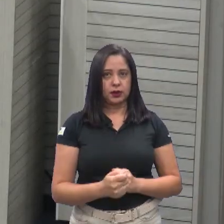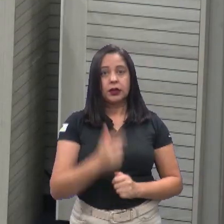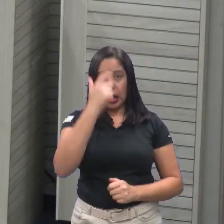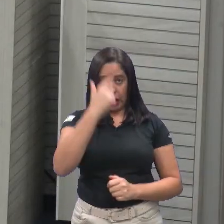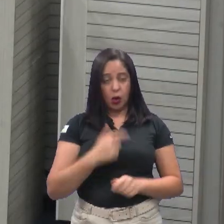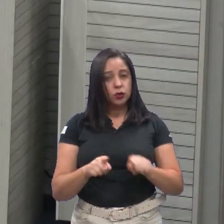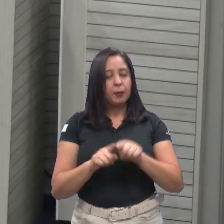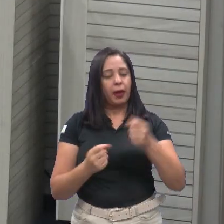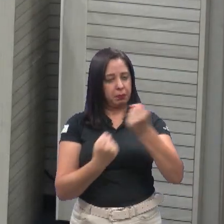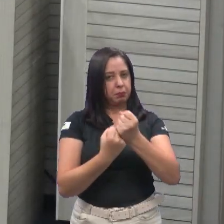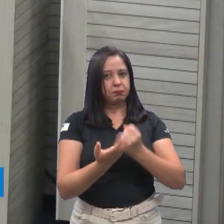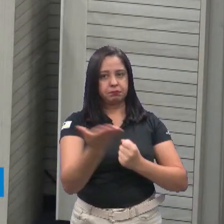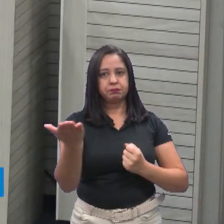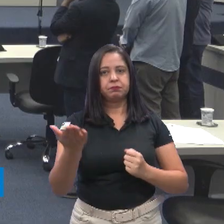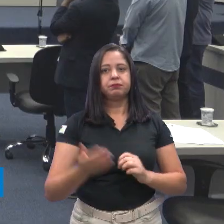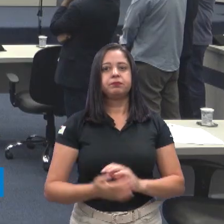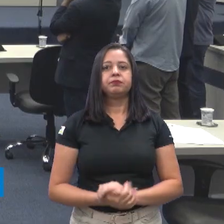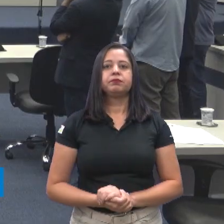de vocês.